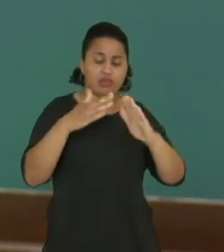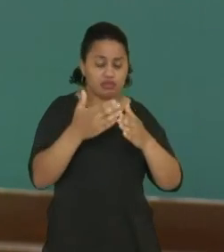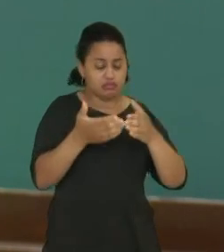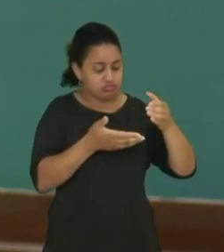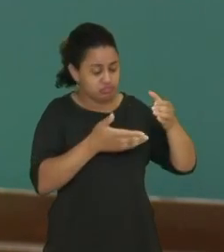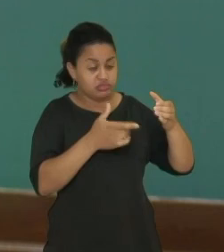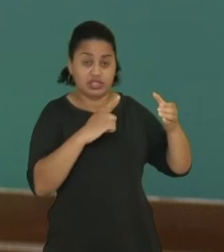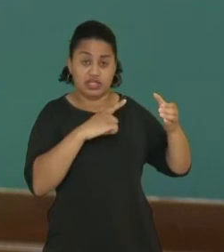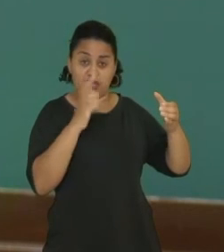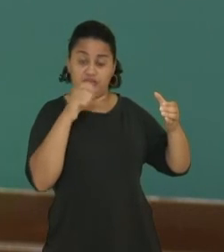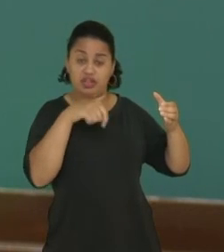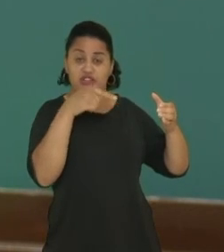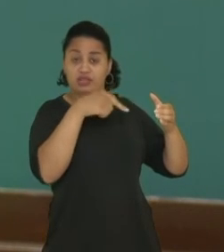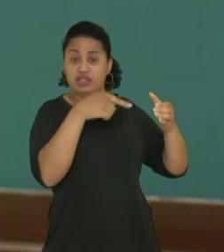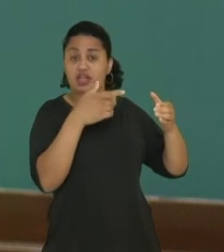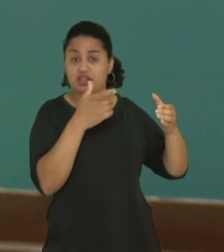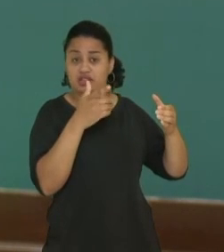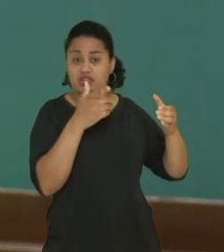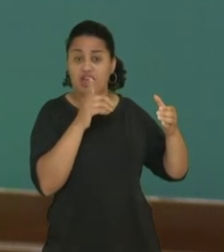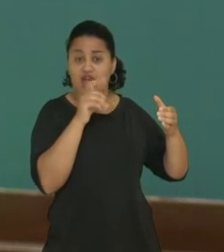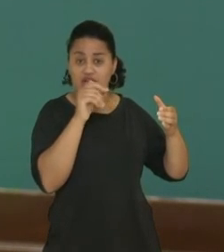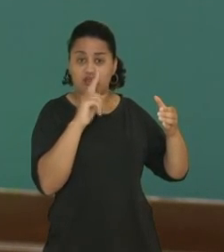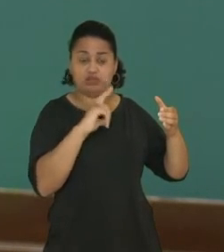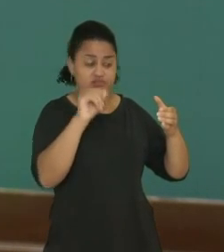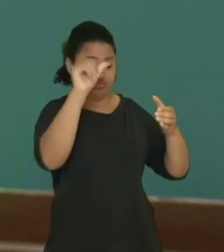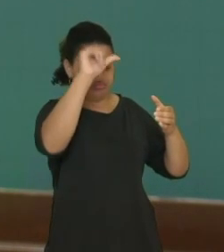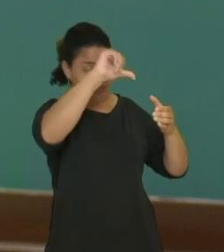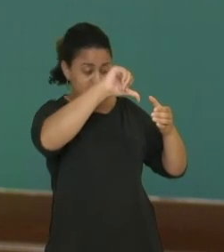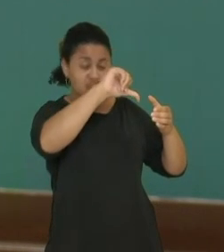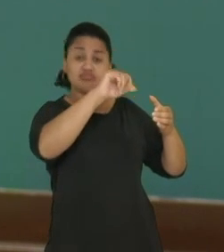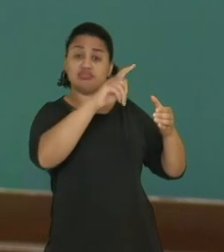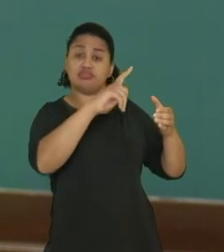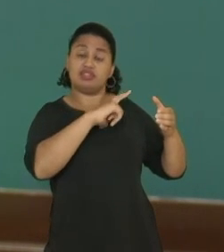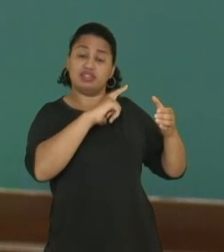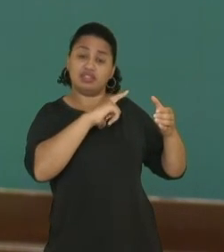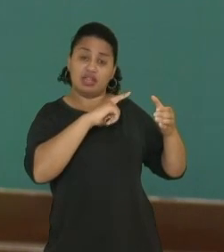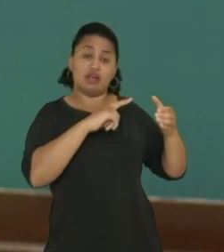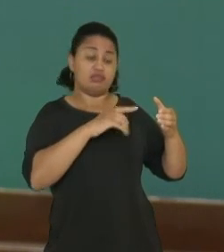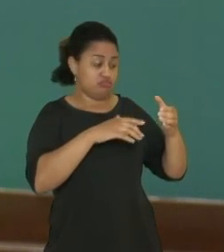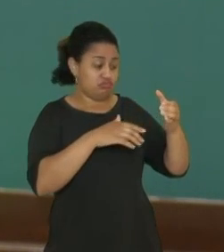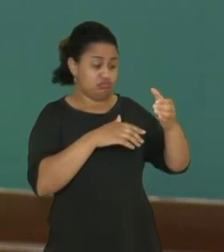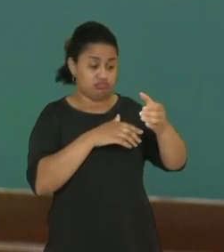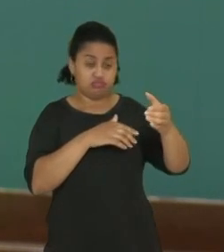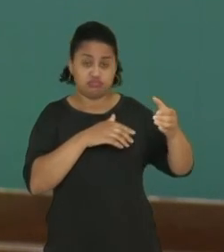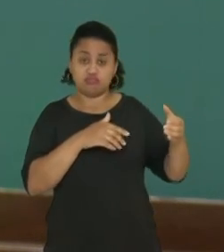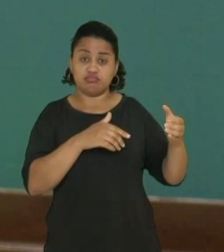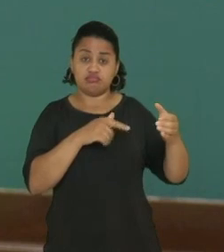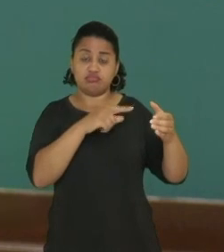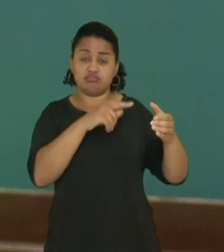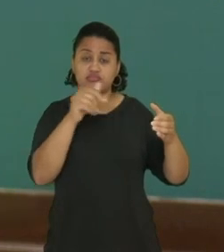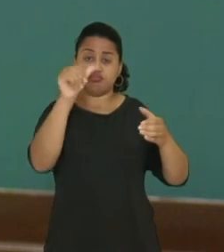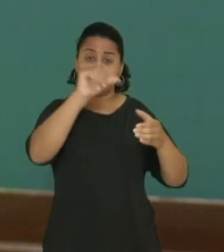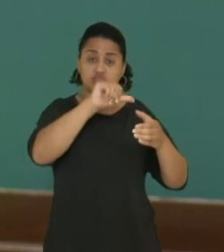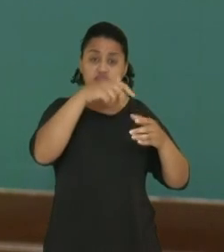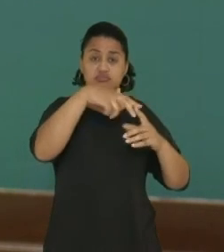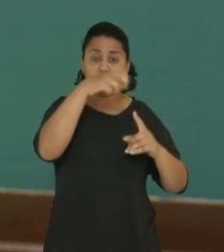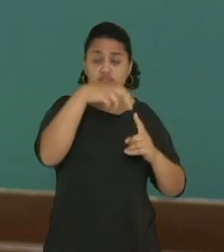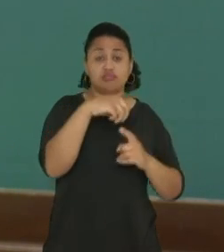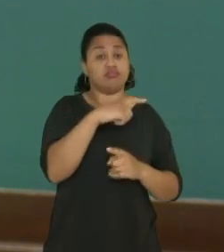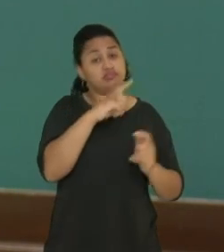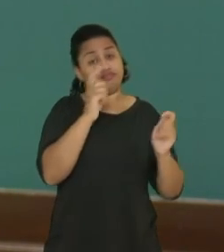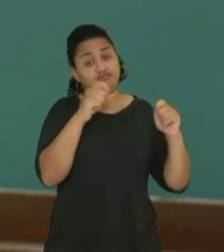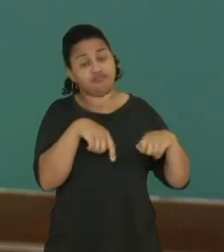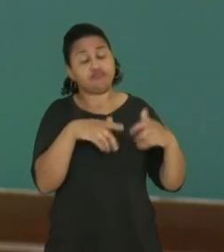uma capacidade de água que essa garrafinha vai ser transportada, né? Dentro daquele objeto, tá? Então lembra